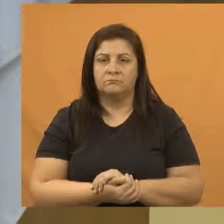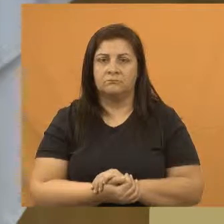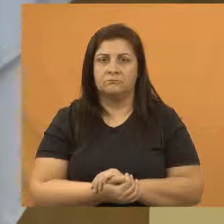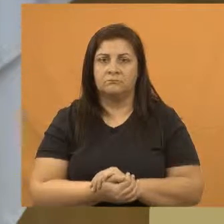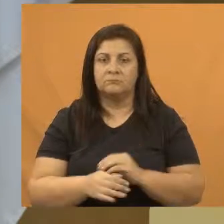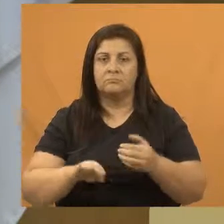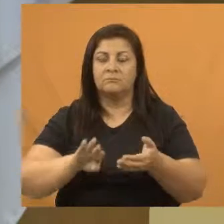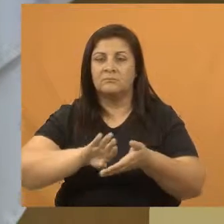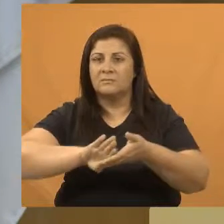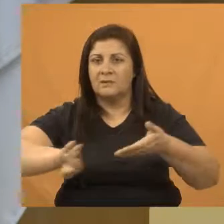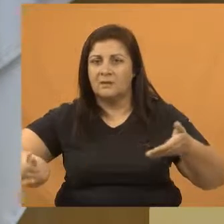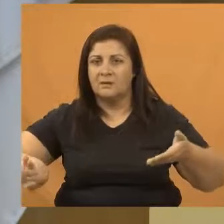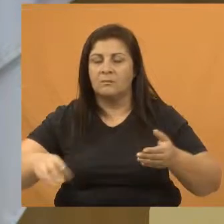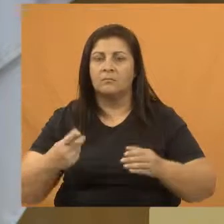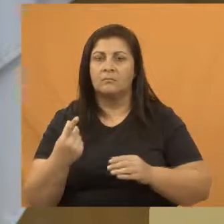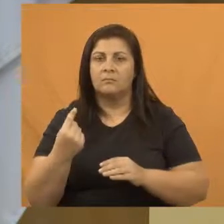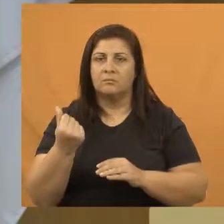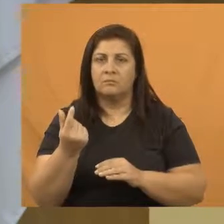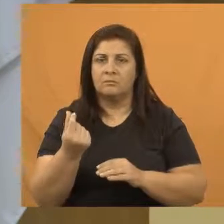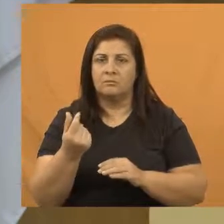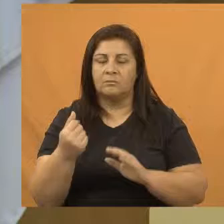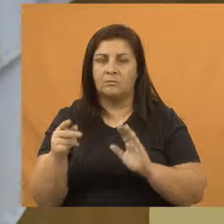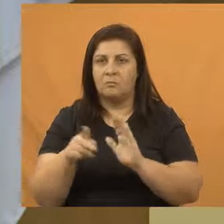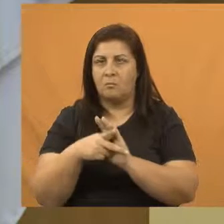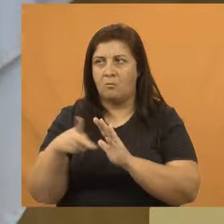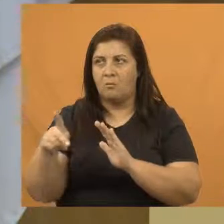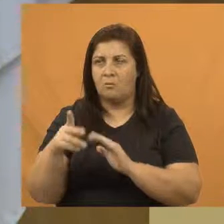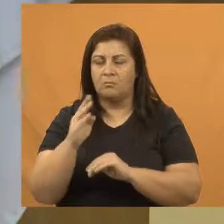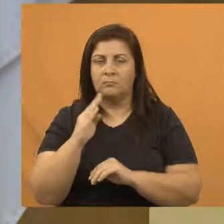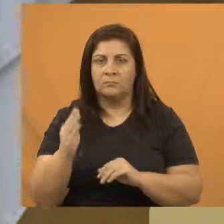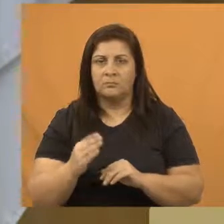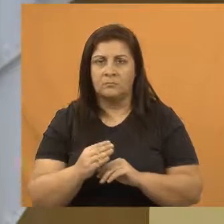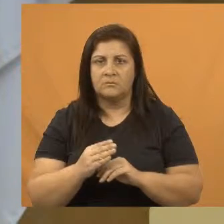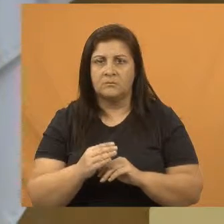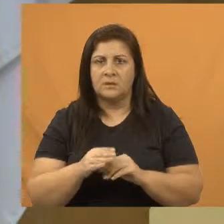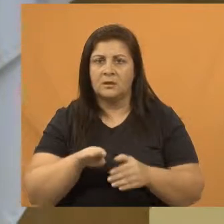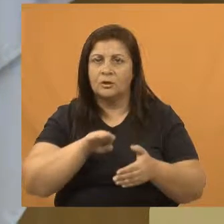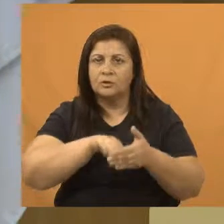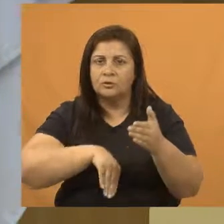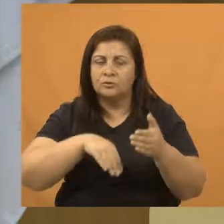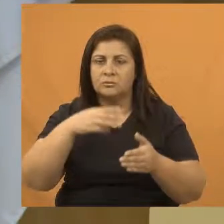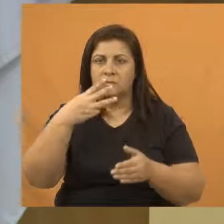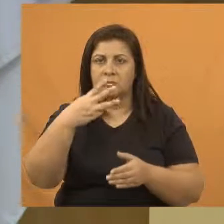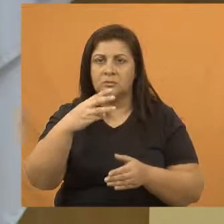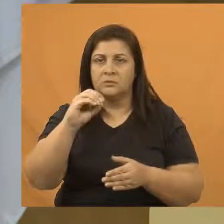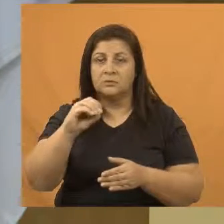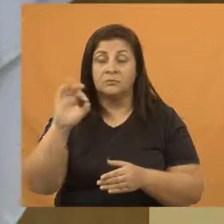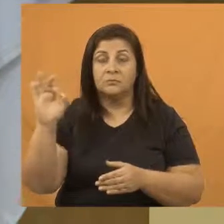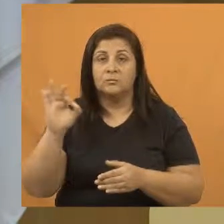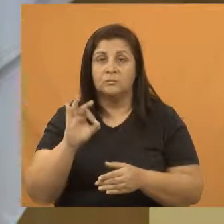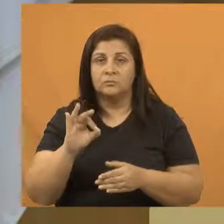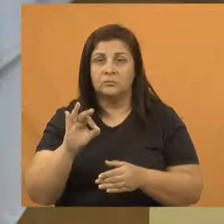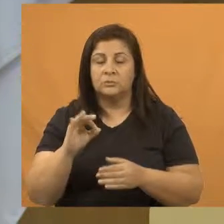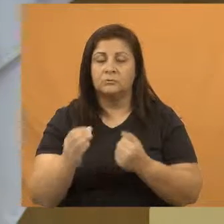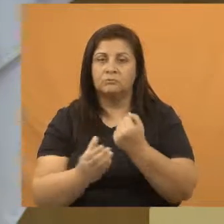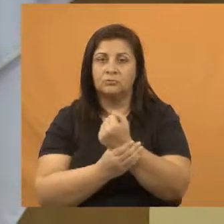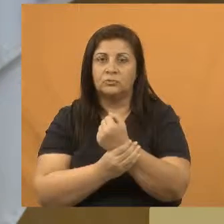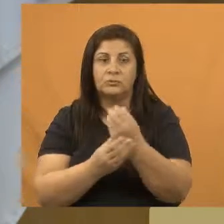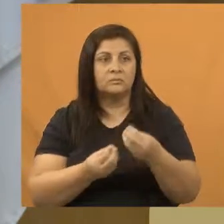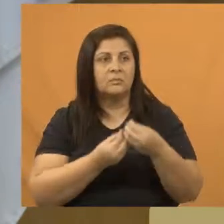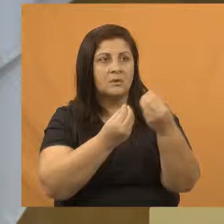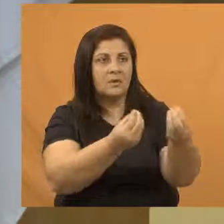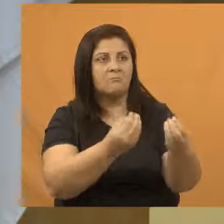desvinculação das receitas da União, que tira 30% da Seguridade e dá aos